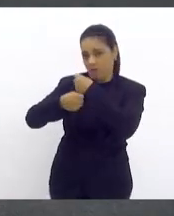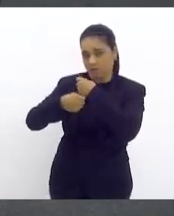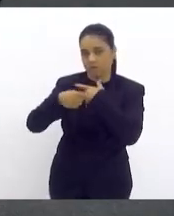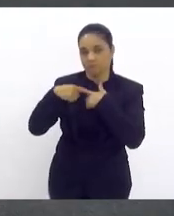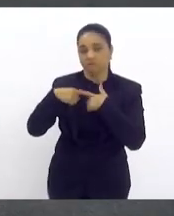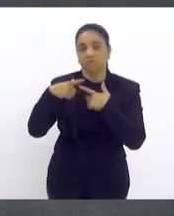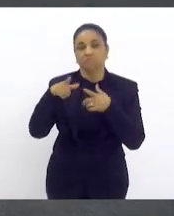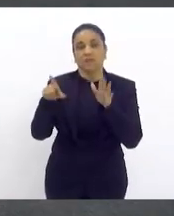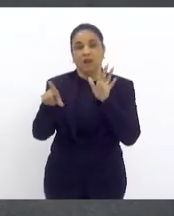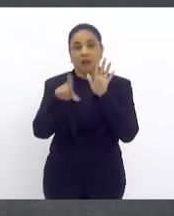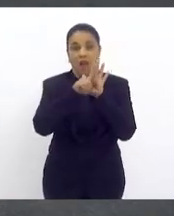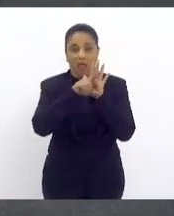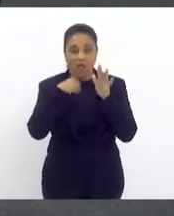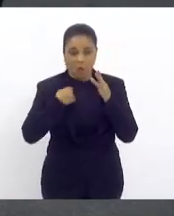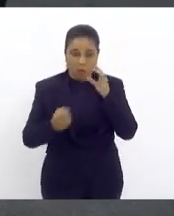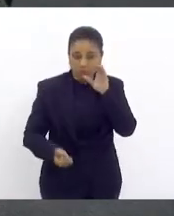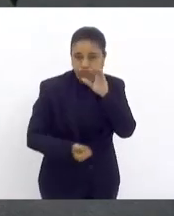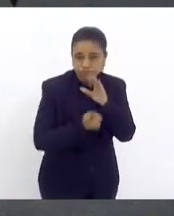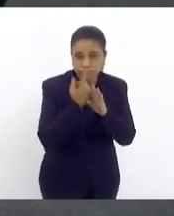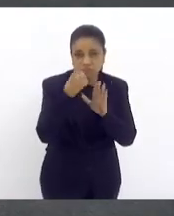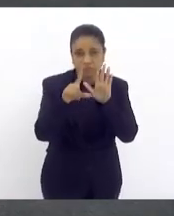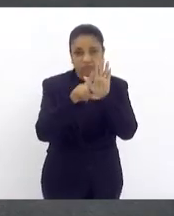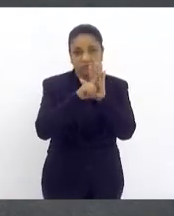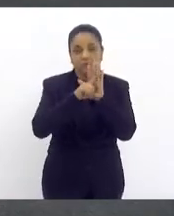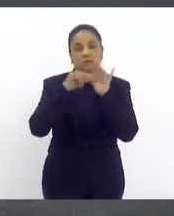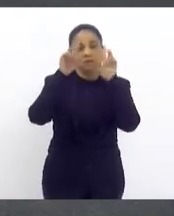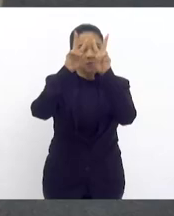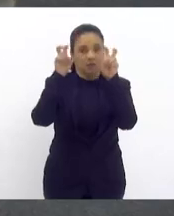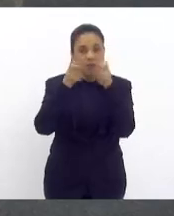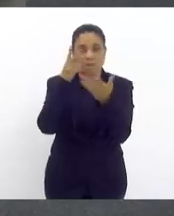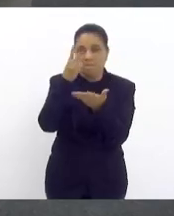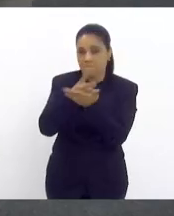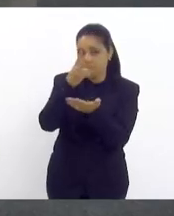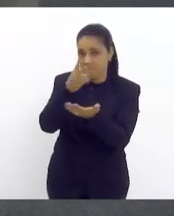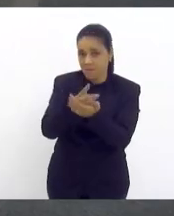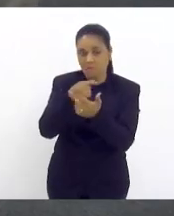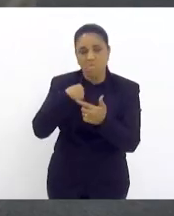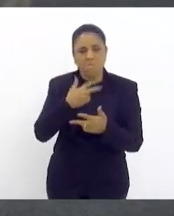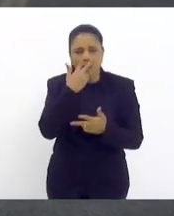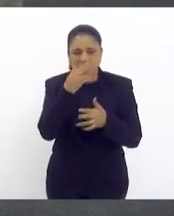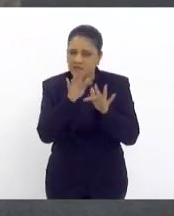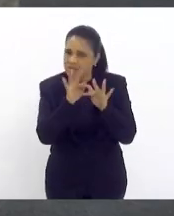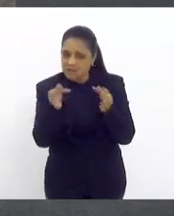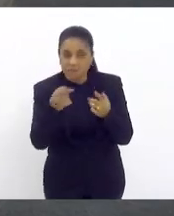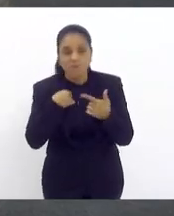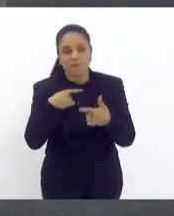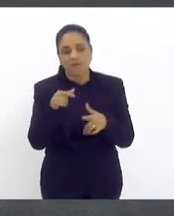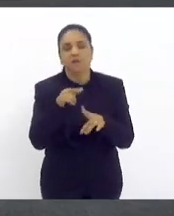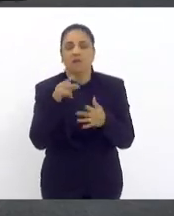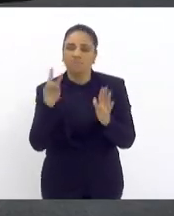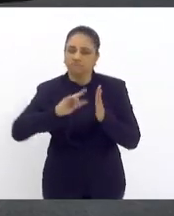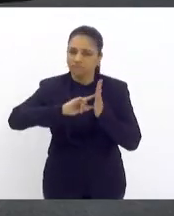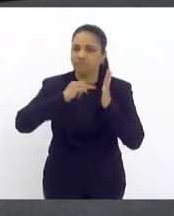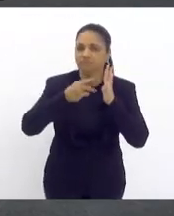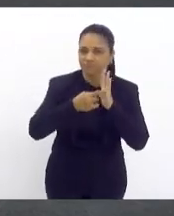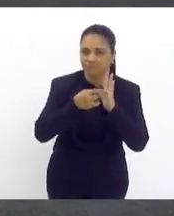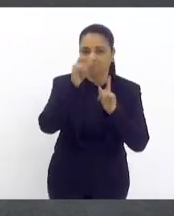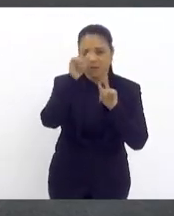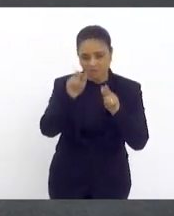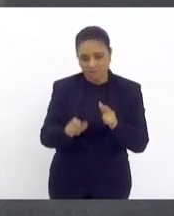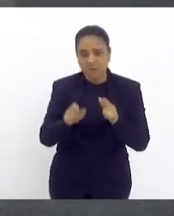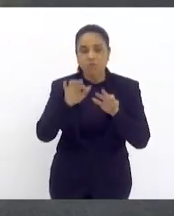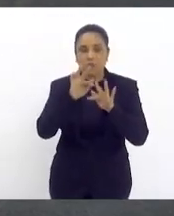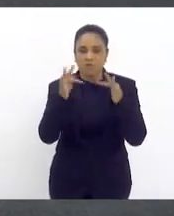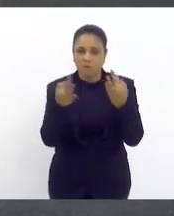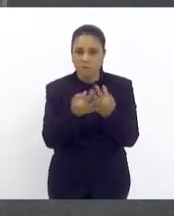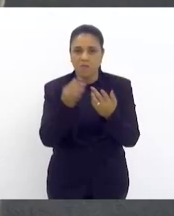de algumas leis importantes sobre o tema podem parecer singelas para nós mas são muito significativas para as famílias